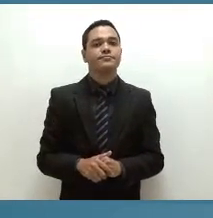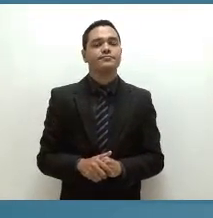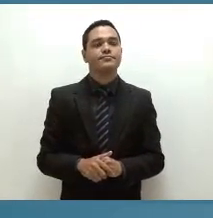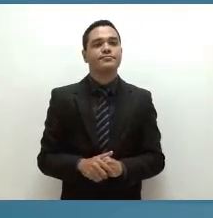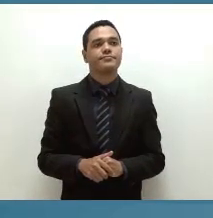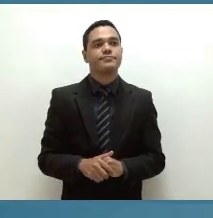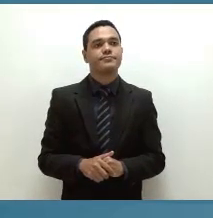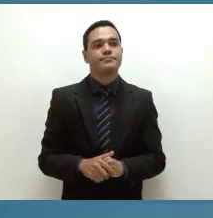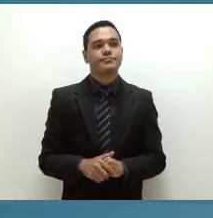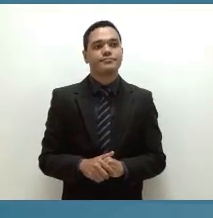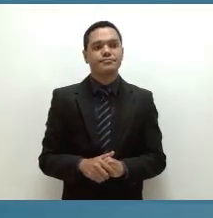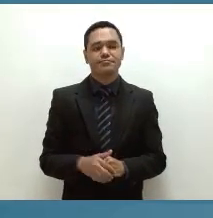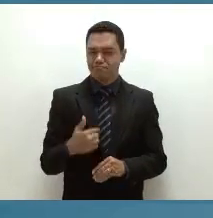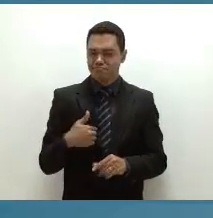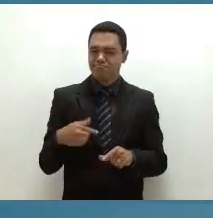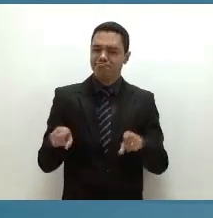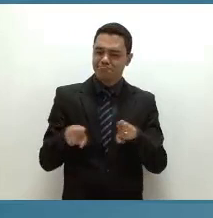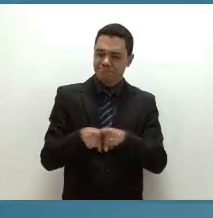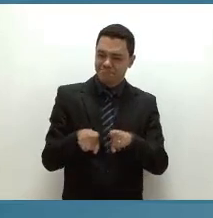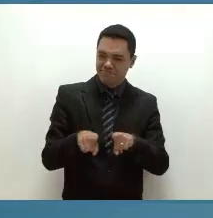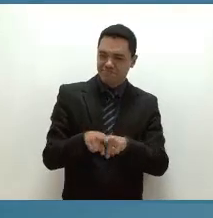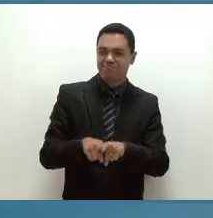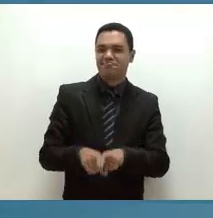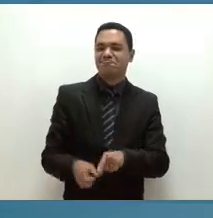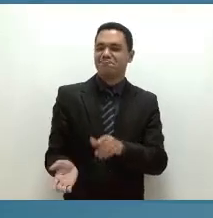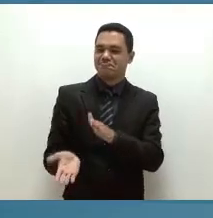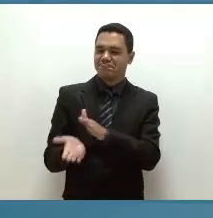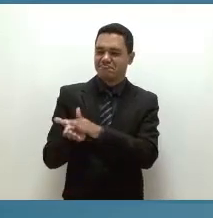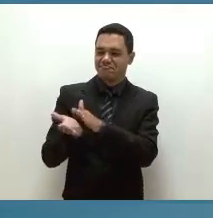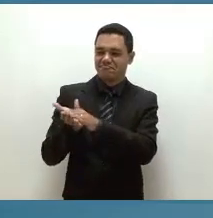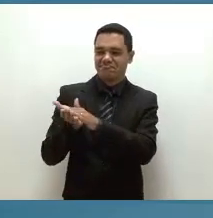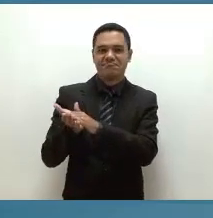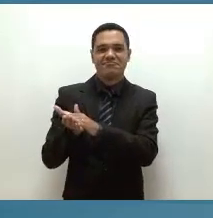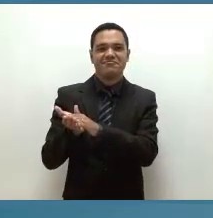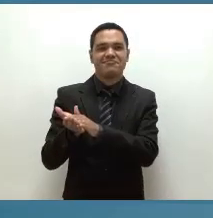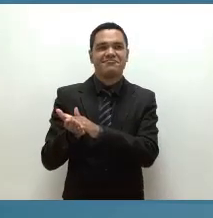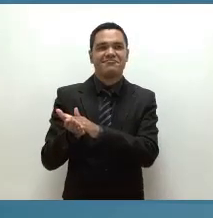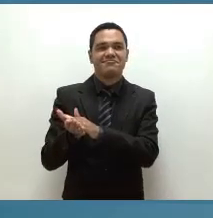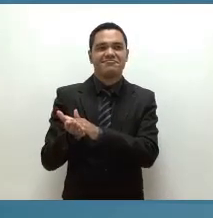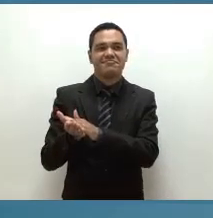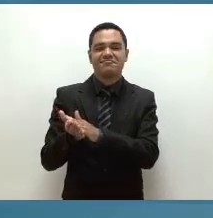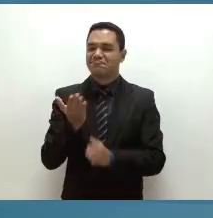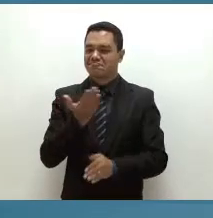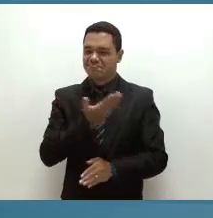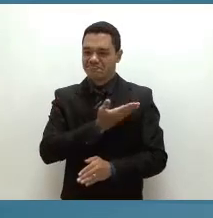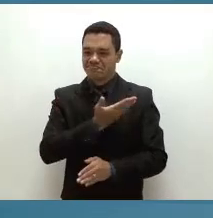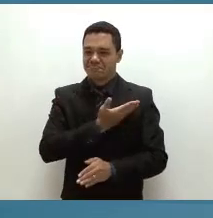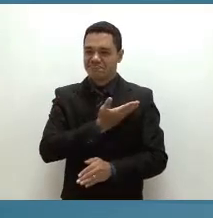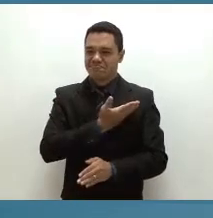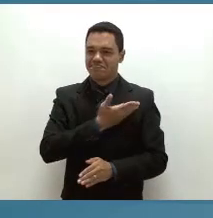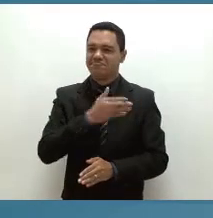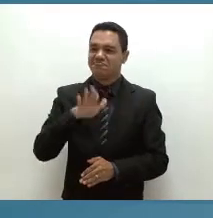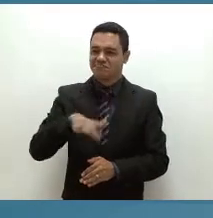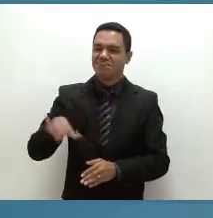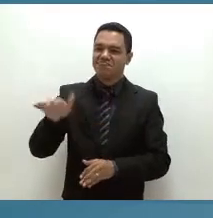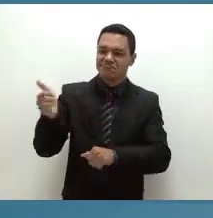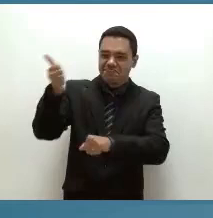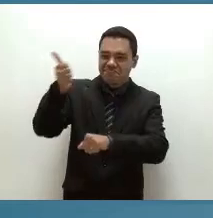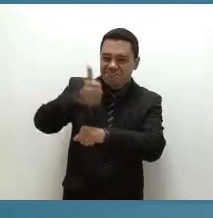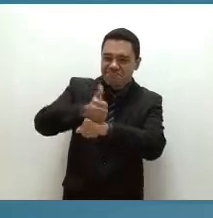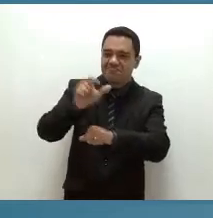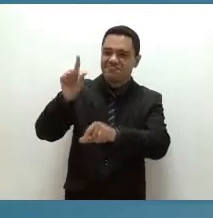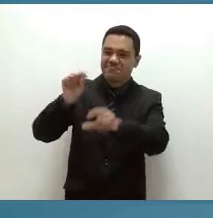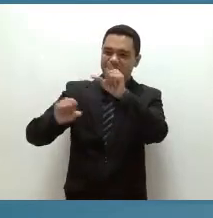as minhas homenagens e parabenizar os colegas que foram, acabaram de ser